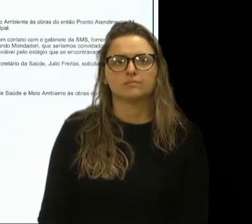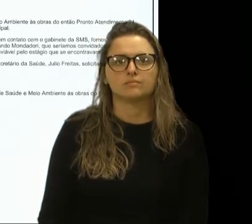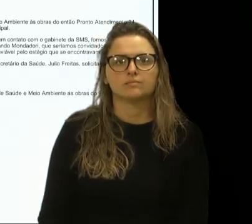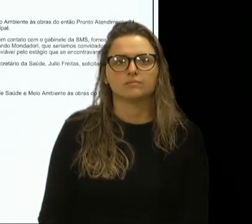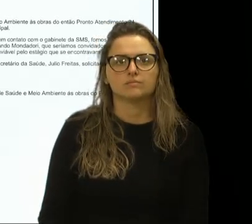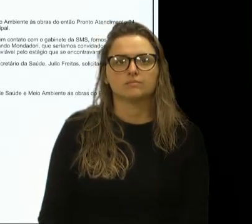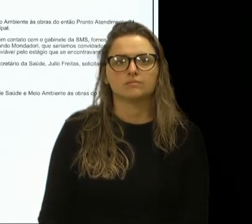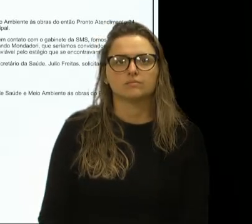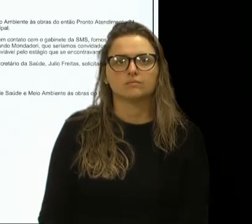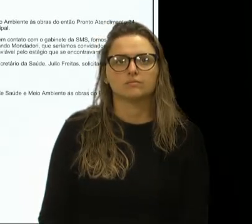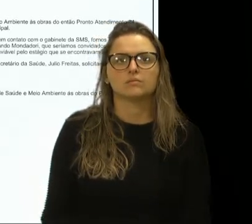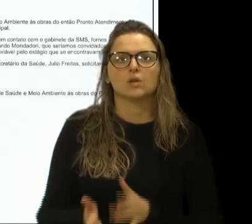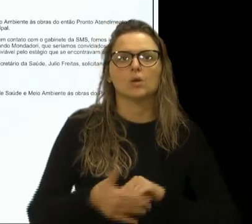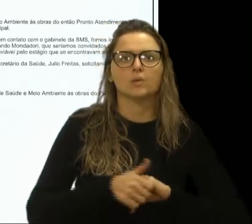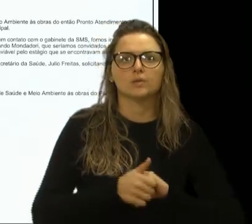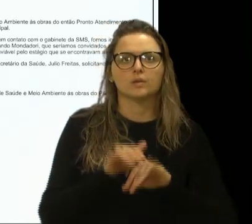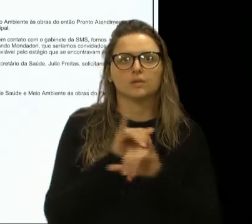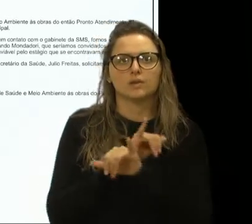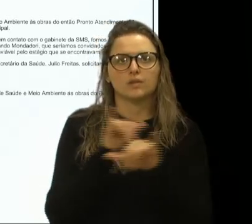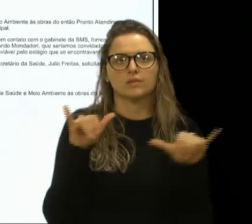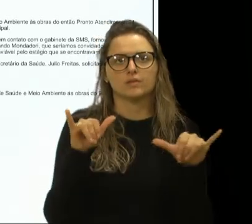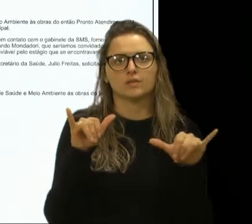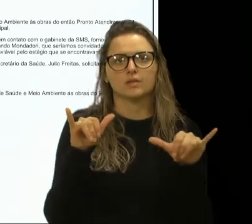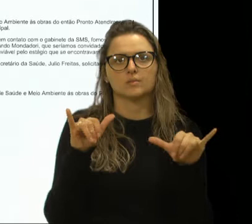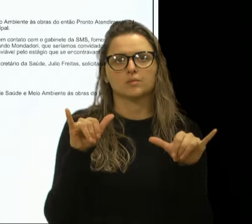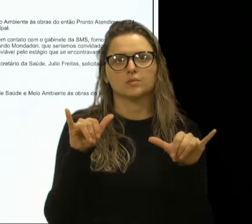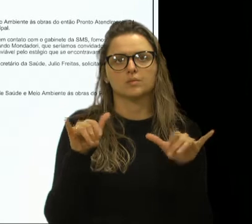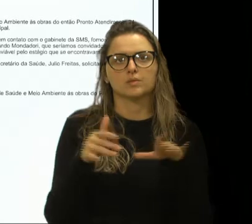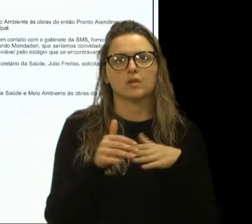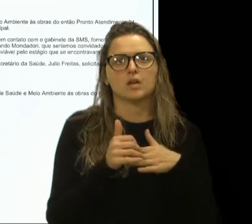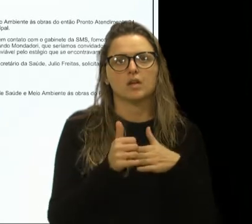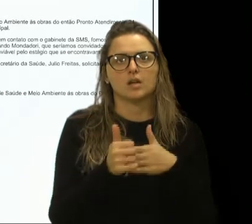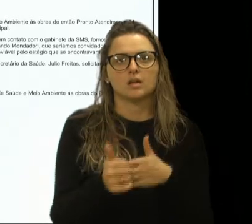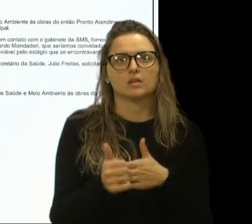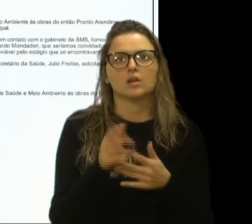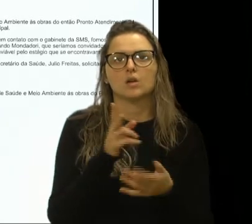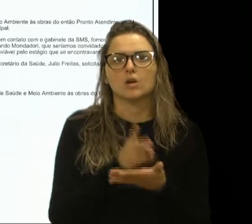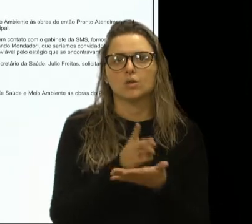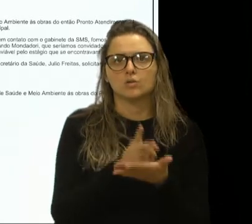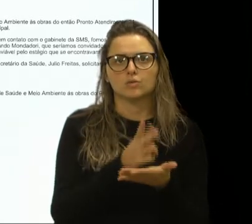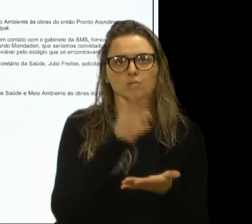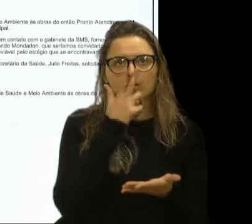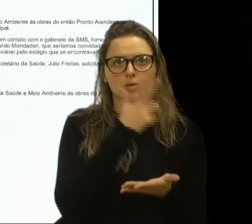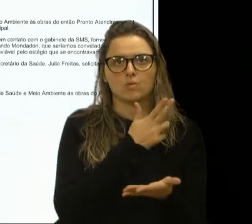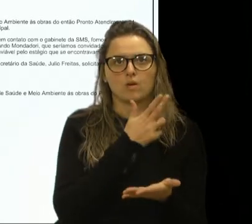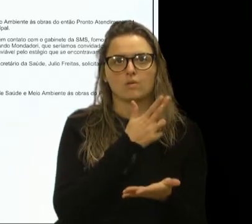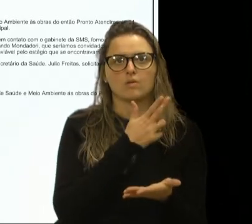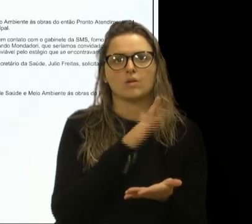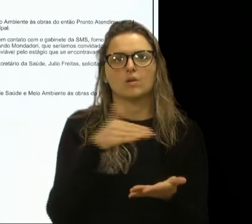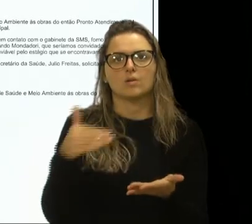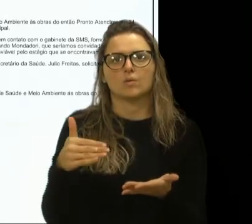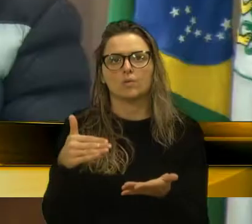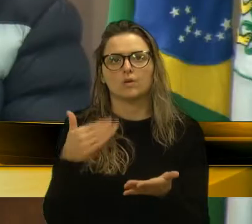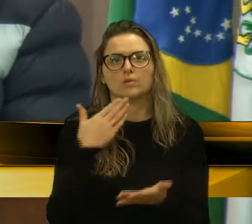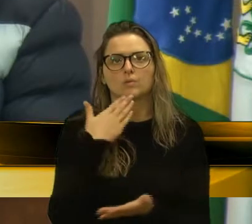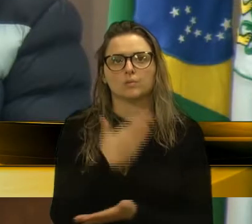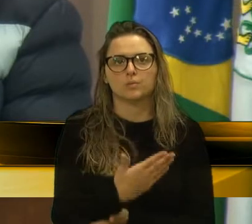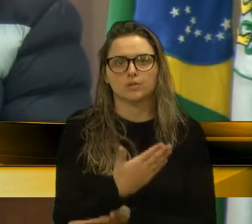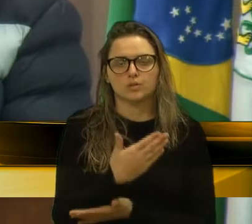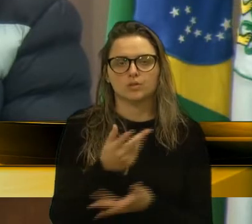Então ao cumprimentarmos, informamos que a orientação permanece a mesma quando a